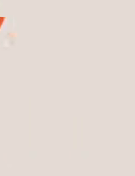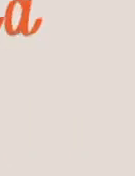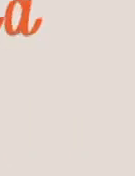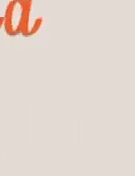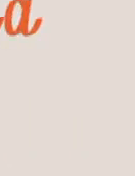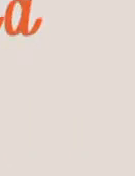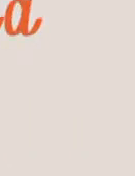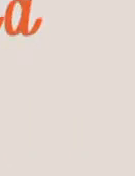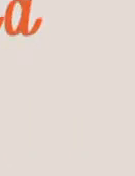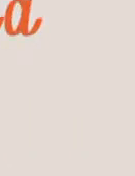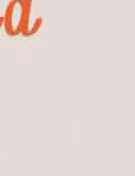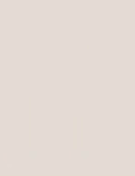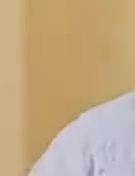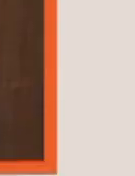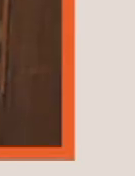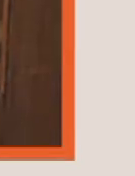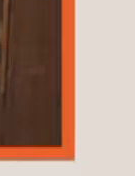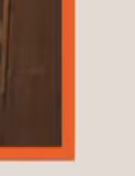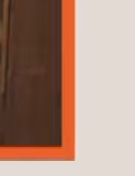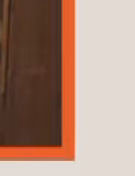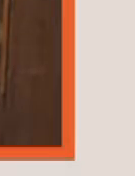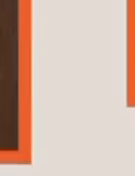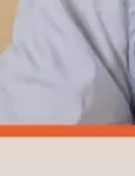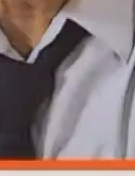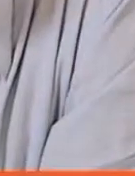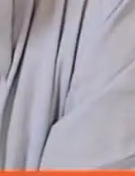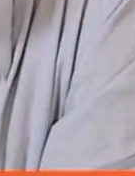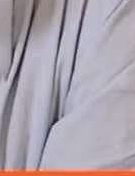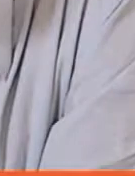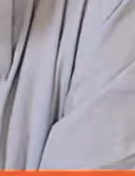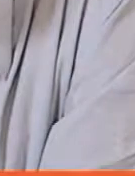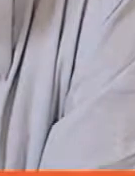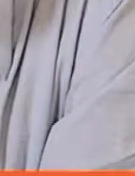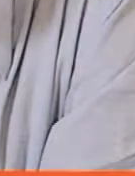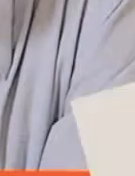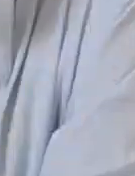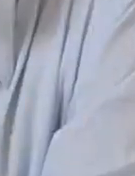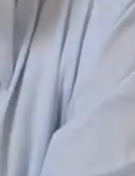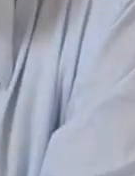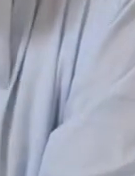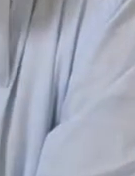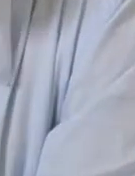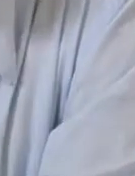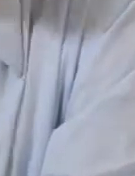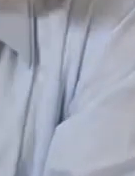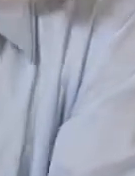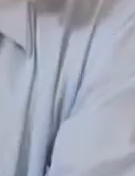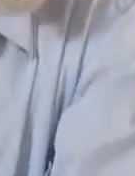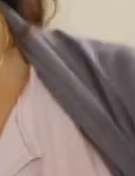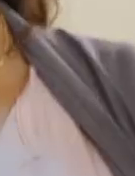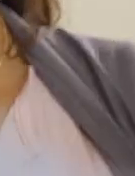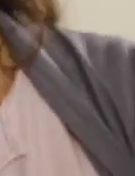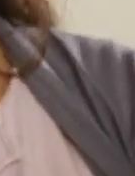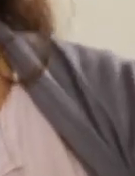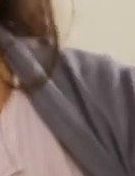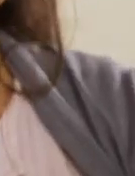O piano ou a Aninha. Um senhor de cavanhaque grisalho e uma mulher fazendo contas em uma